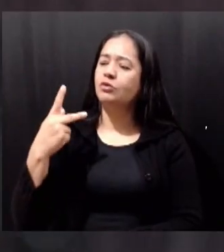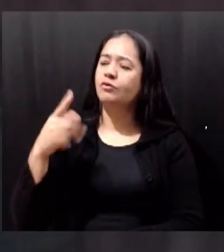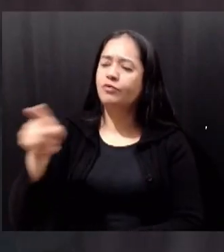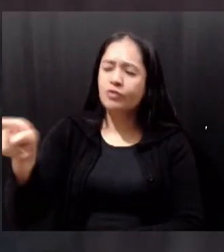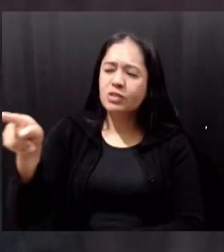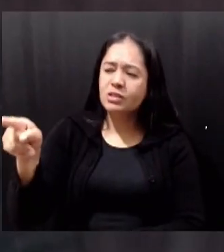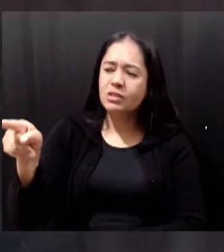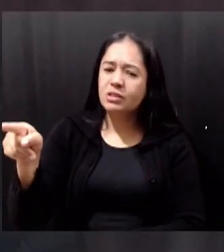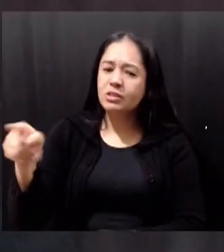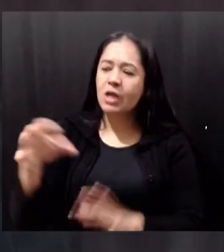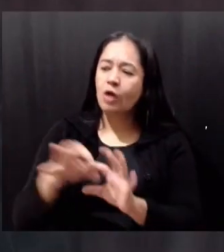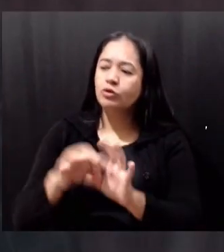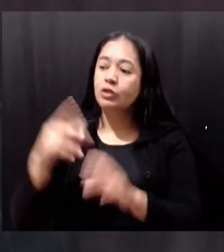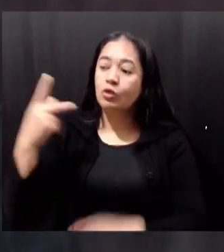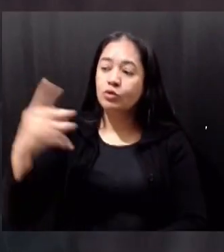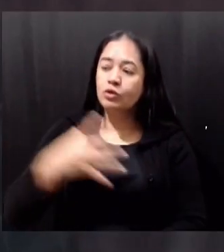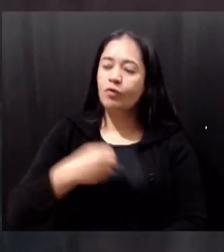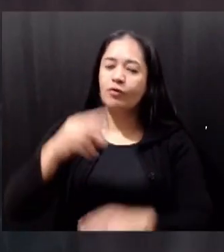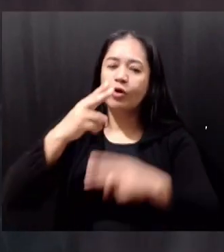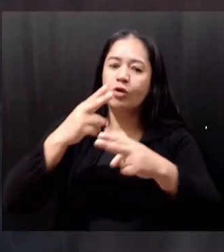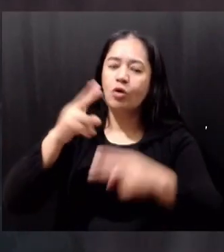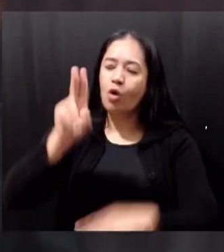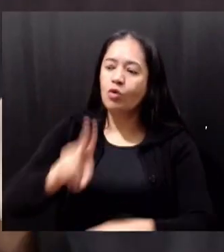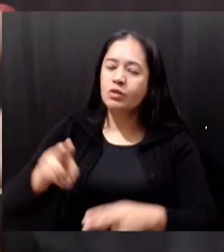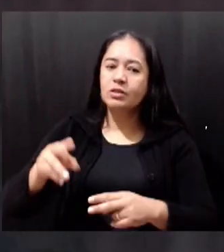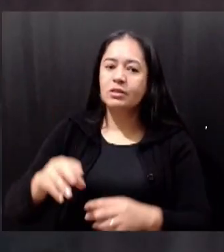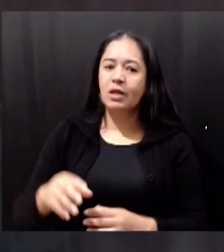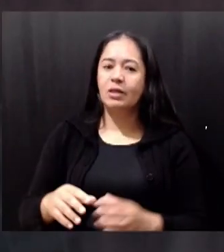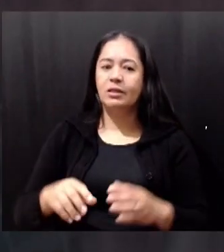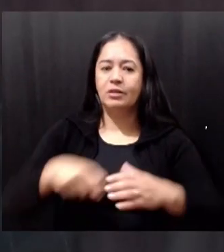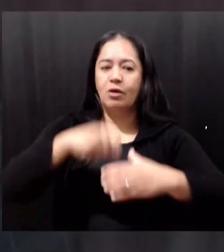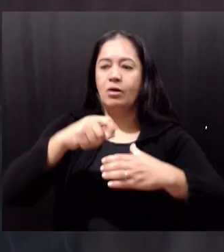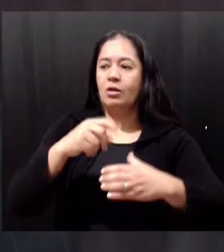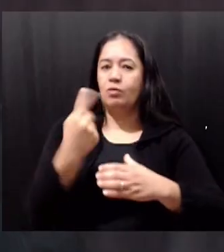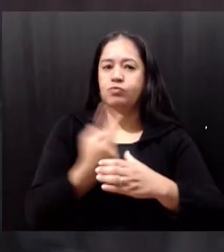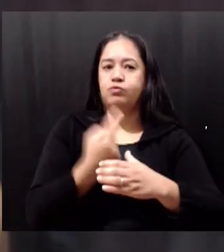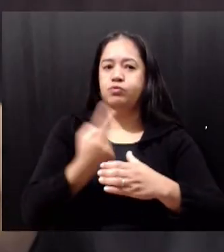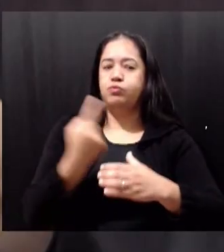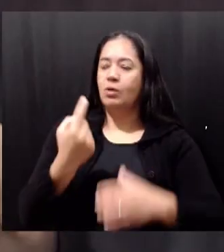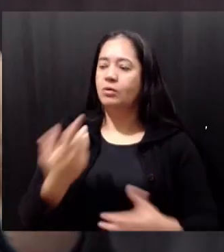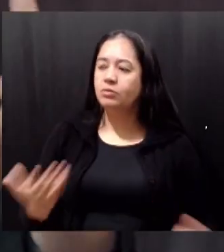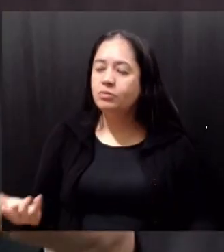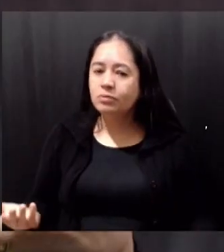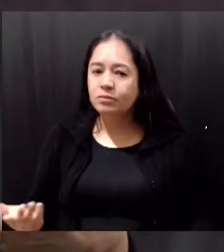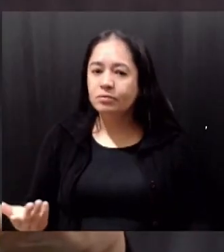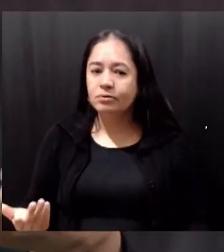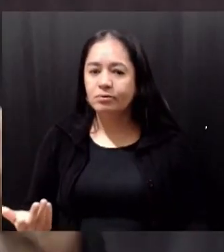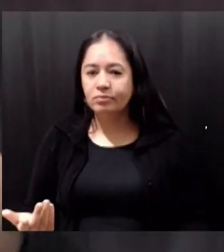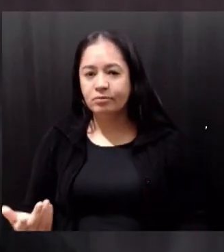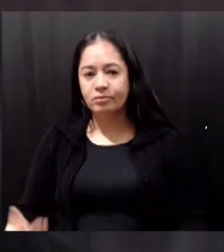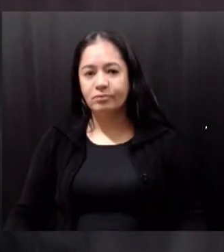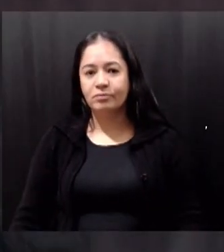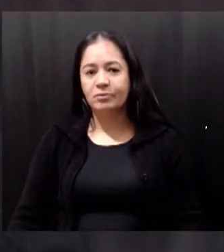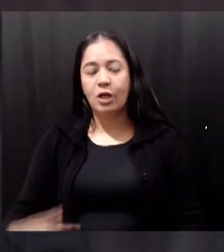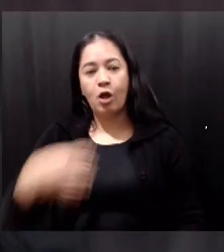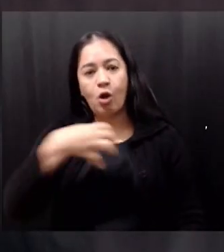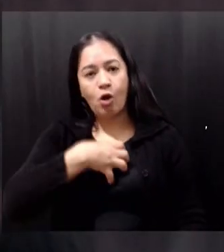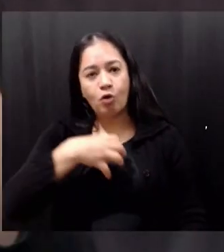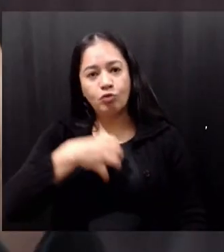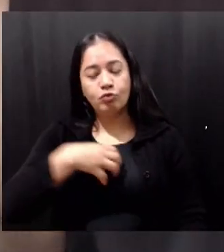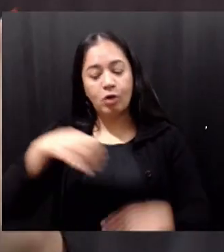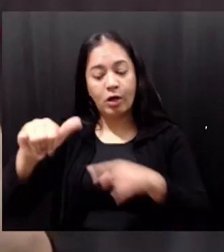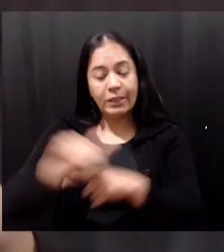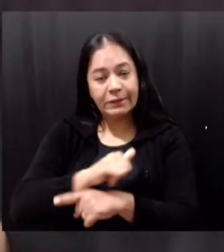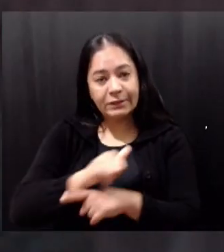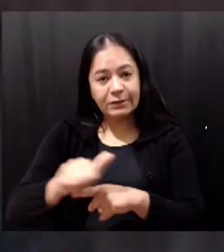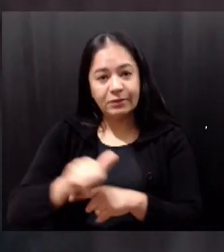filho usasse uma panela de pressão sozinho, né? Uhum. Então, é uma ferramenta. E quando